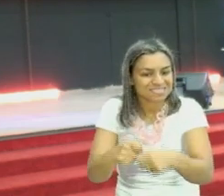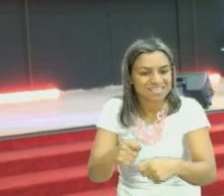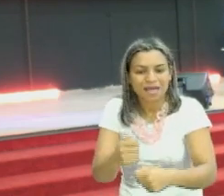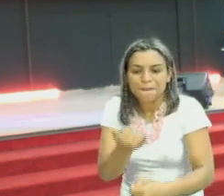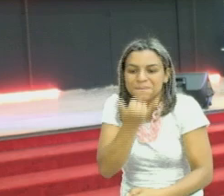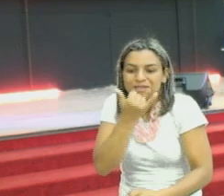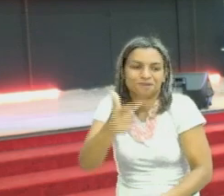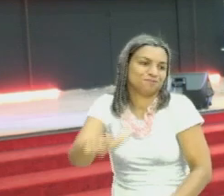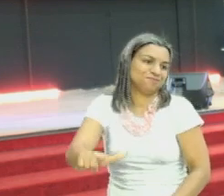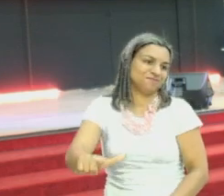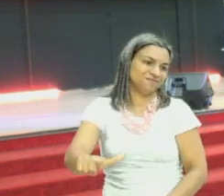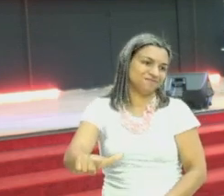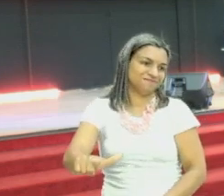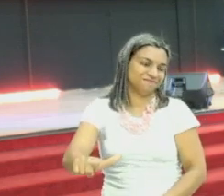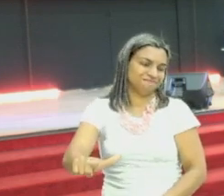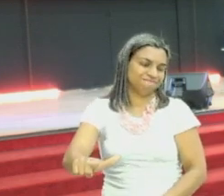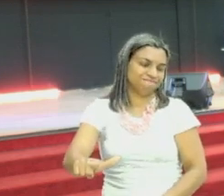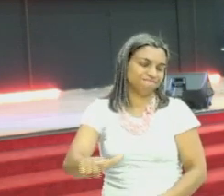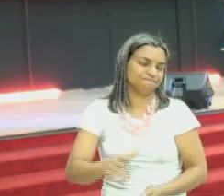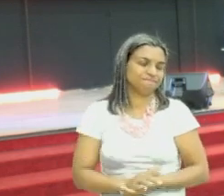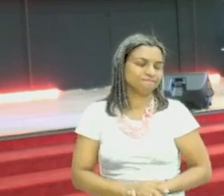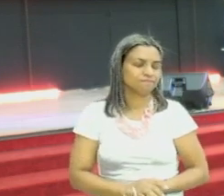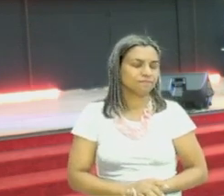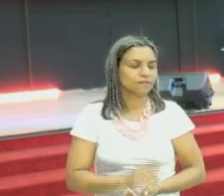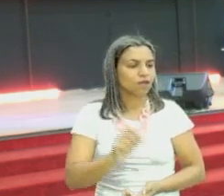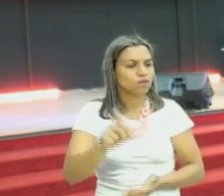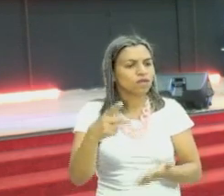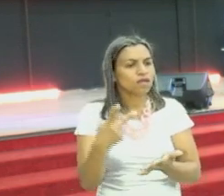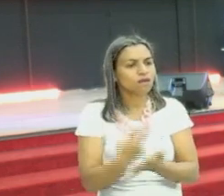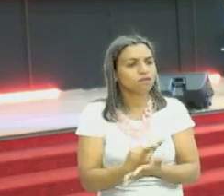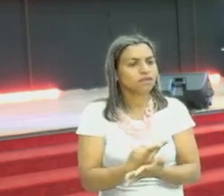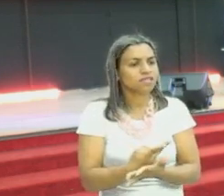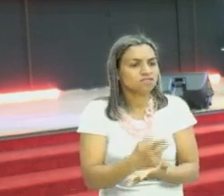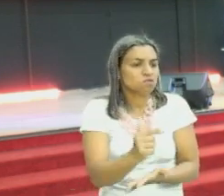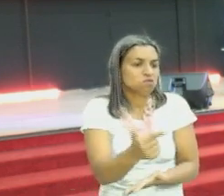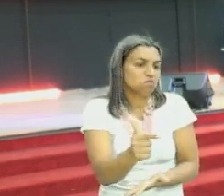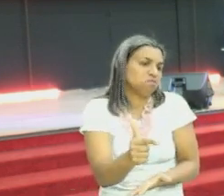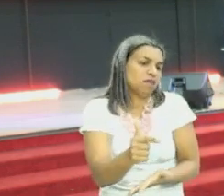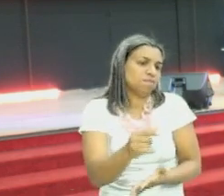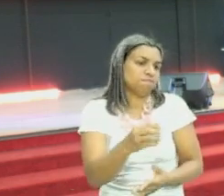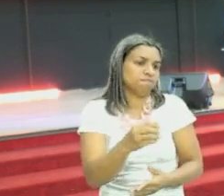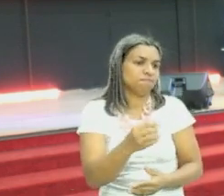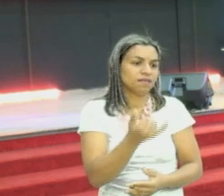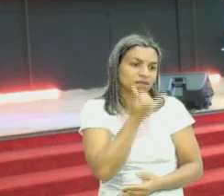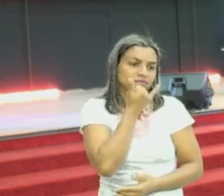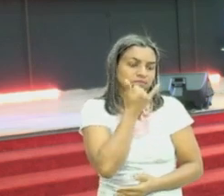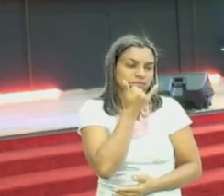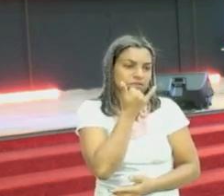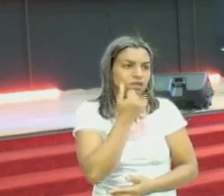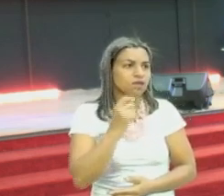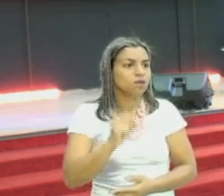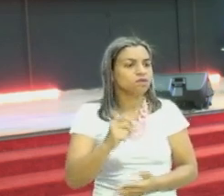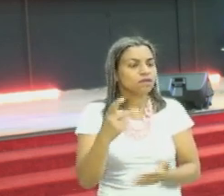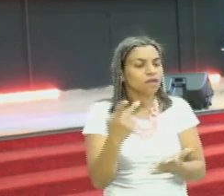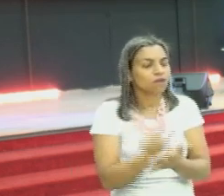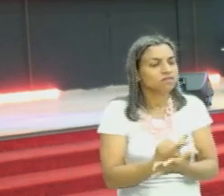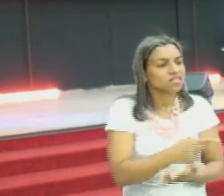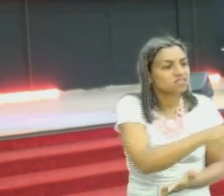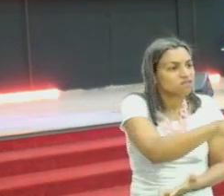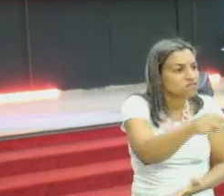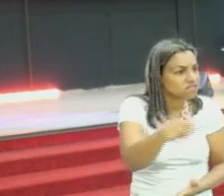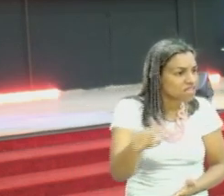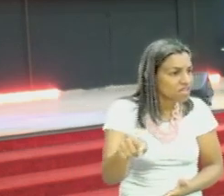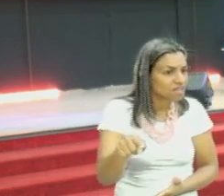alguém. Mas o que acontece quando não há perdão? O que acontece com você